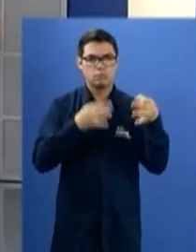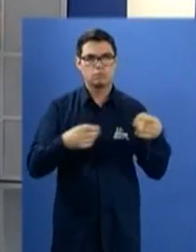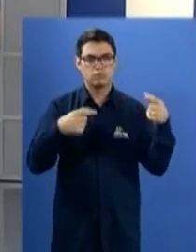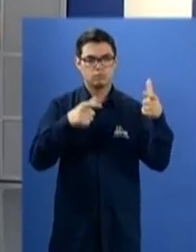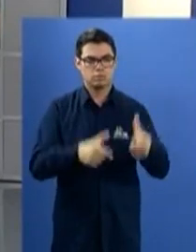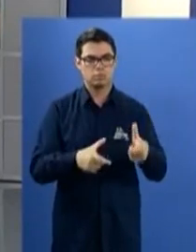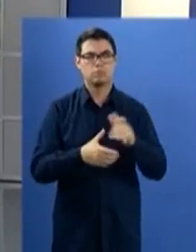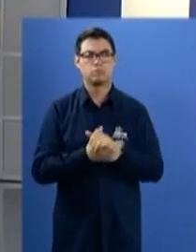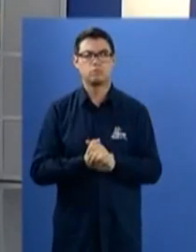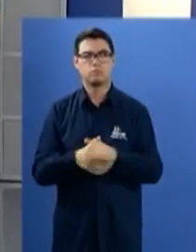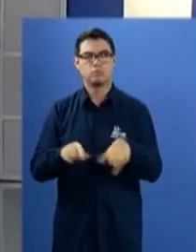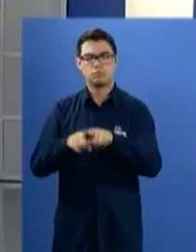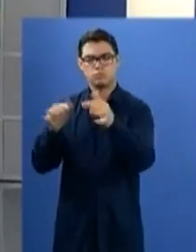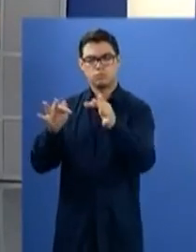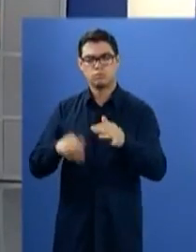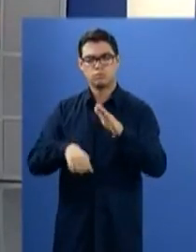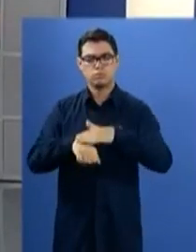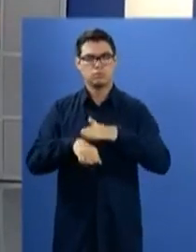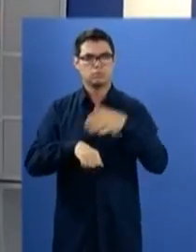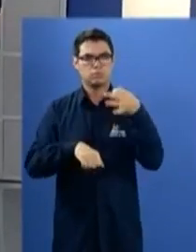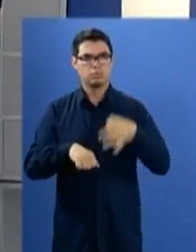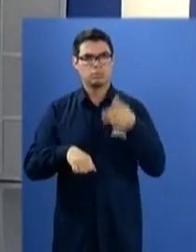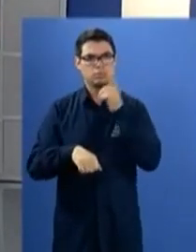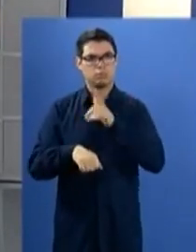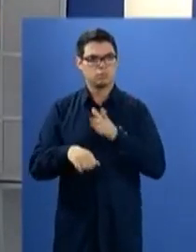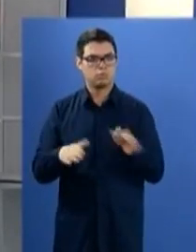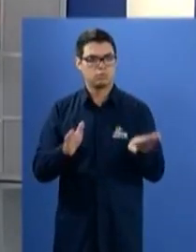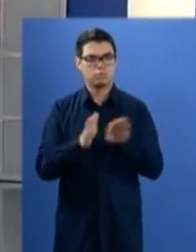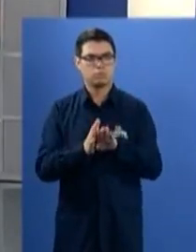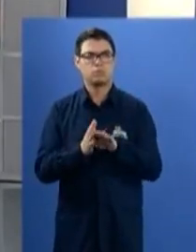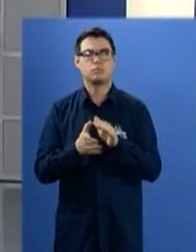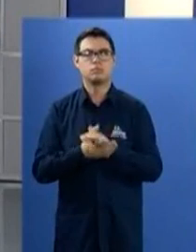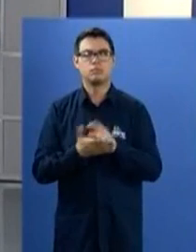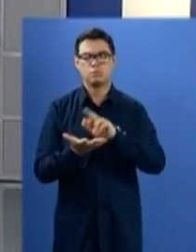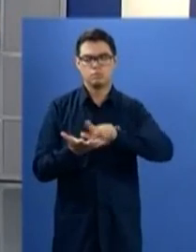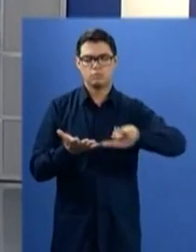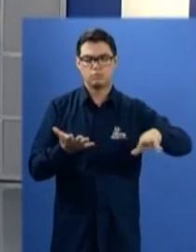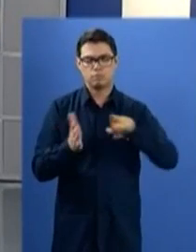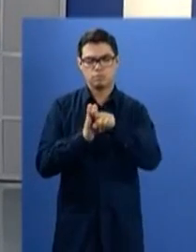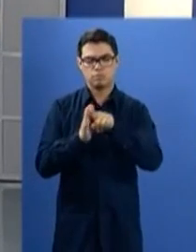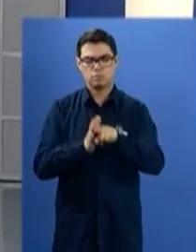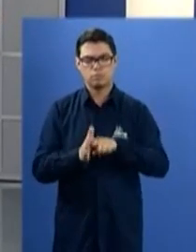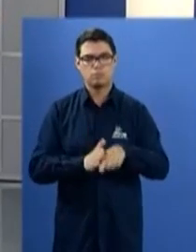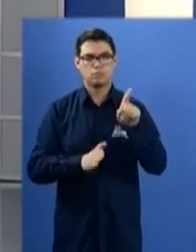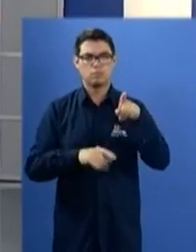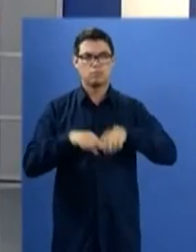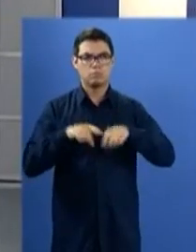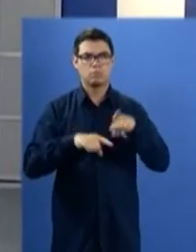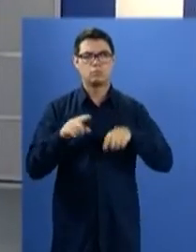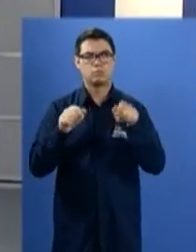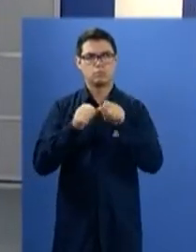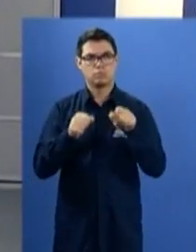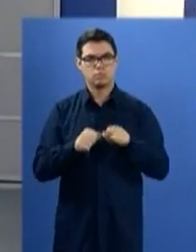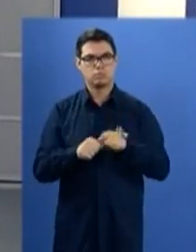a pontualidade do fornecedor, né? E vamos fazer uma série de questões aí sobre materiais